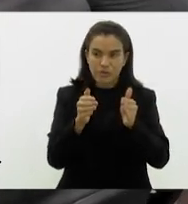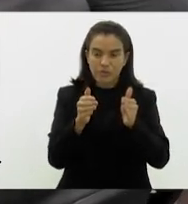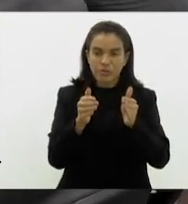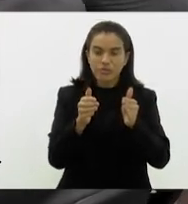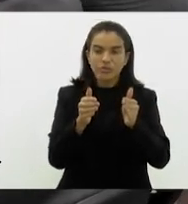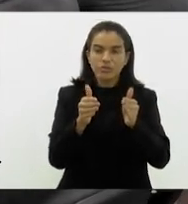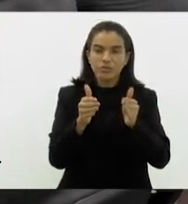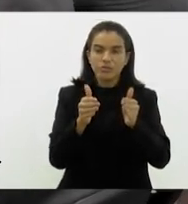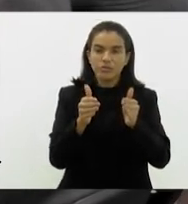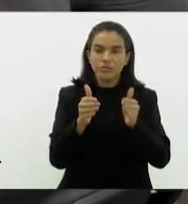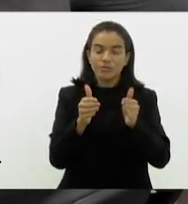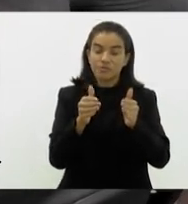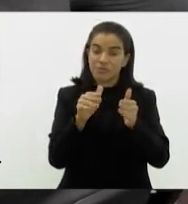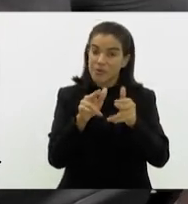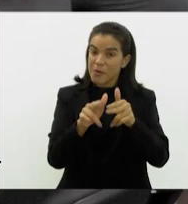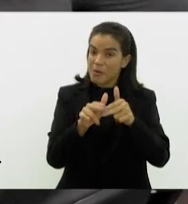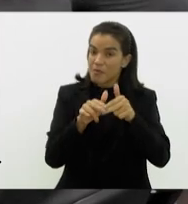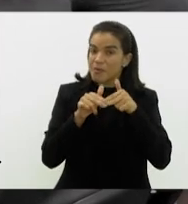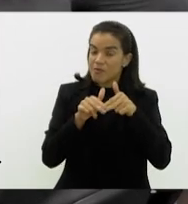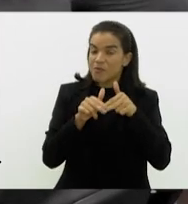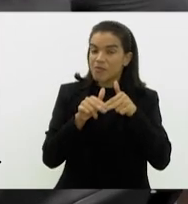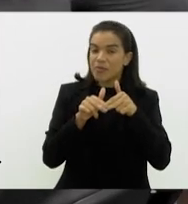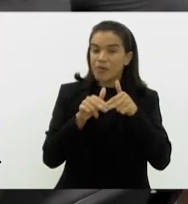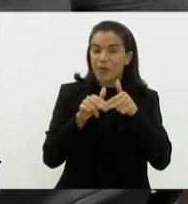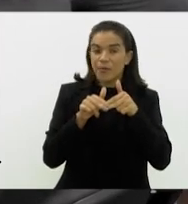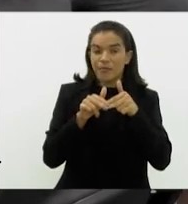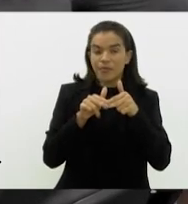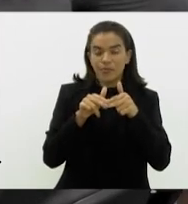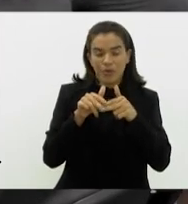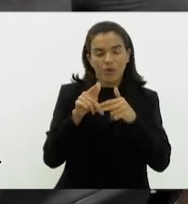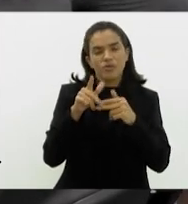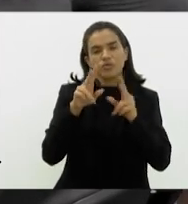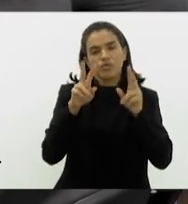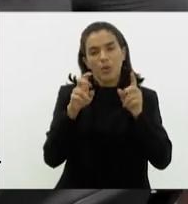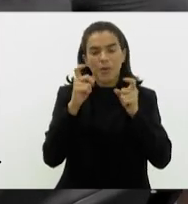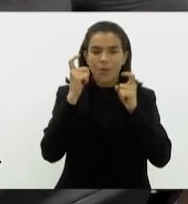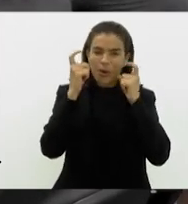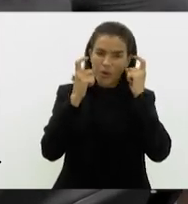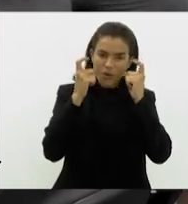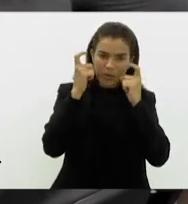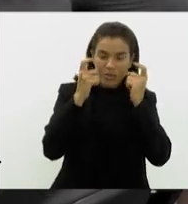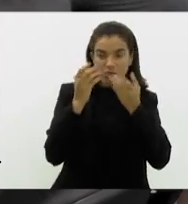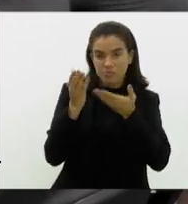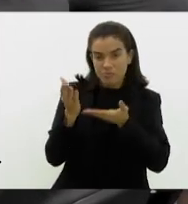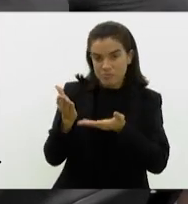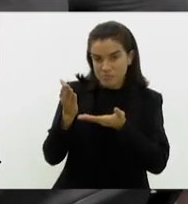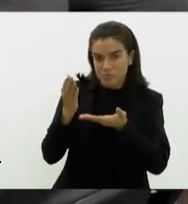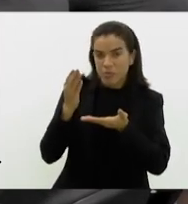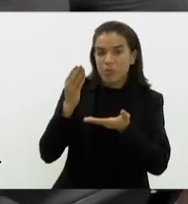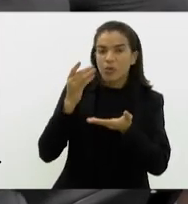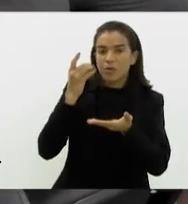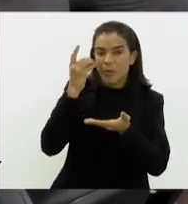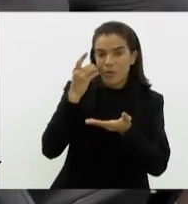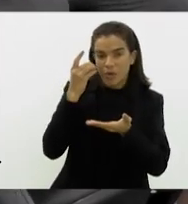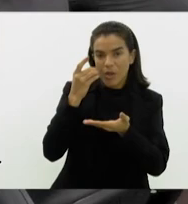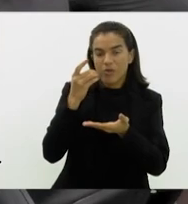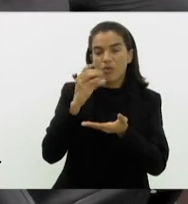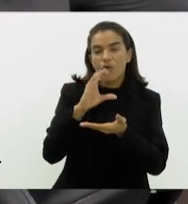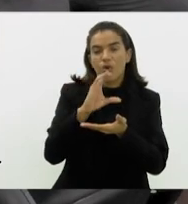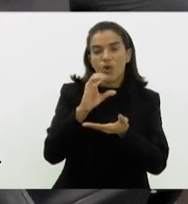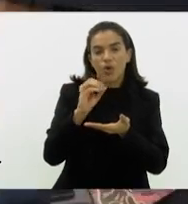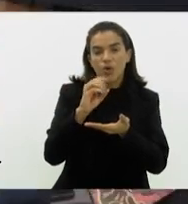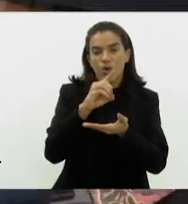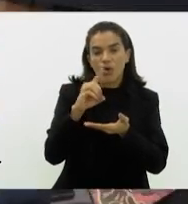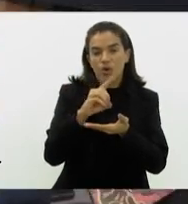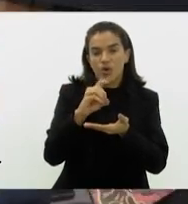Que resta razão a todas as preocupações do deputado Vinícius Cozzolino. Vamos para o dia de